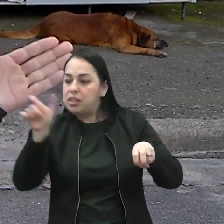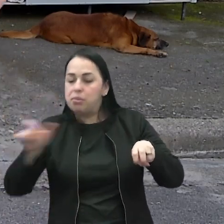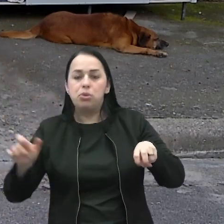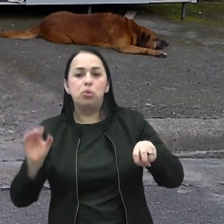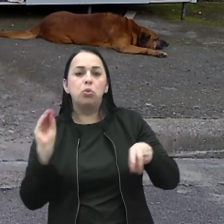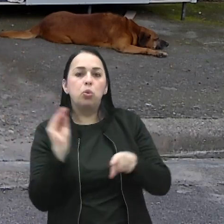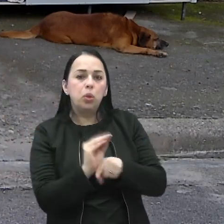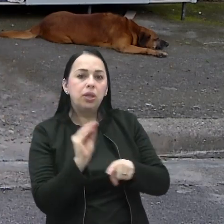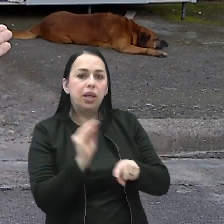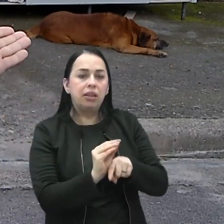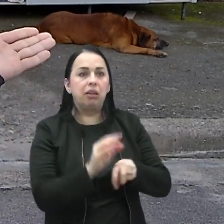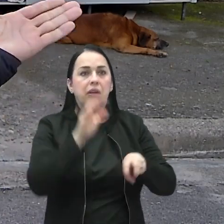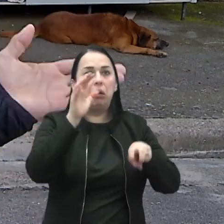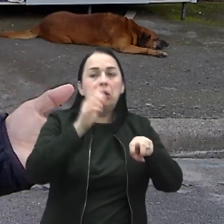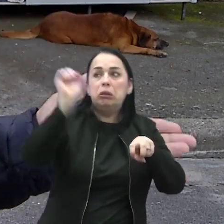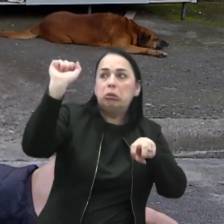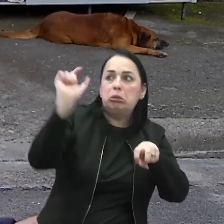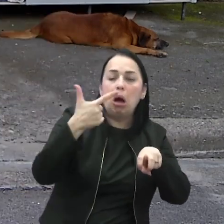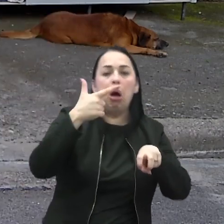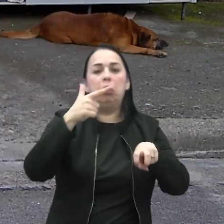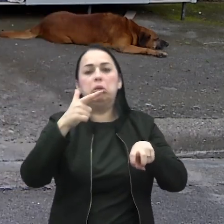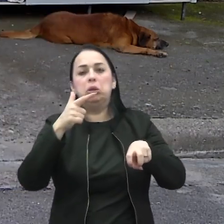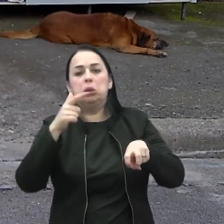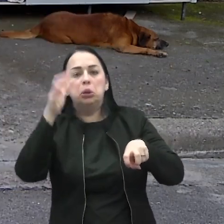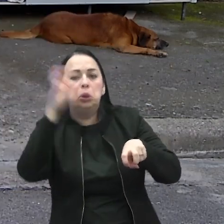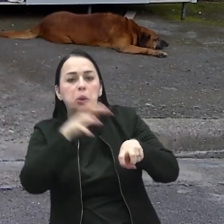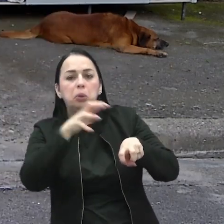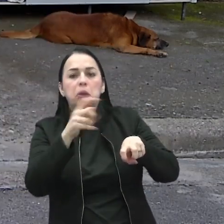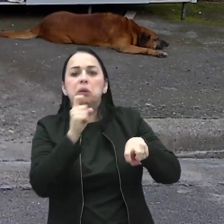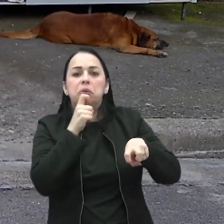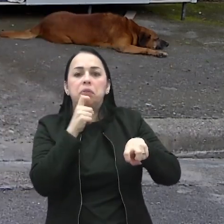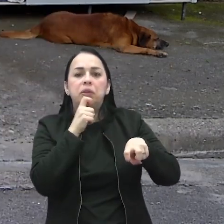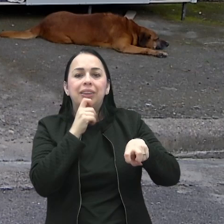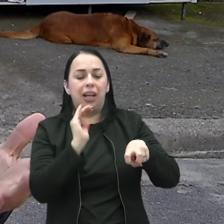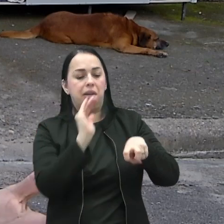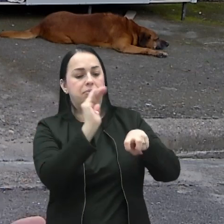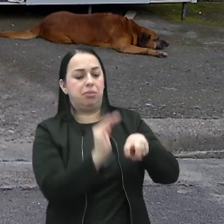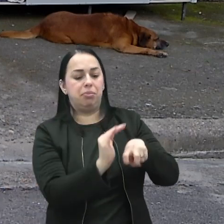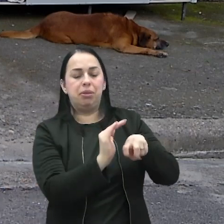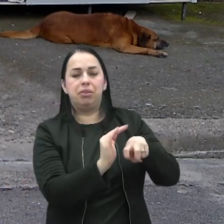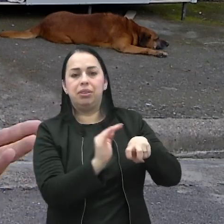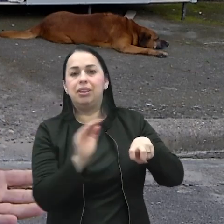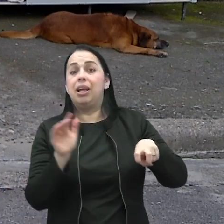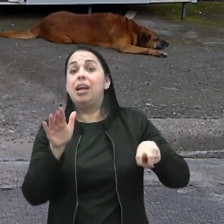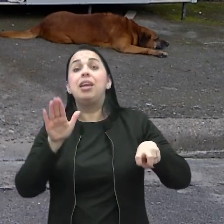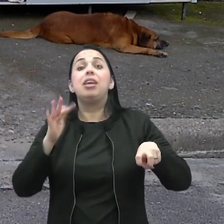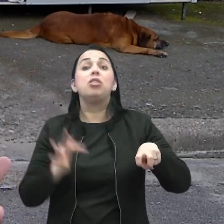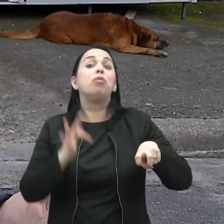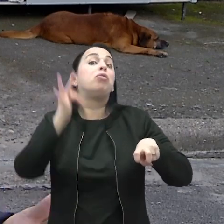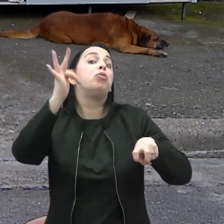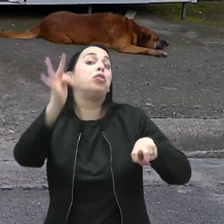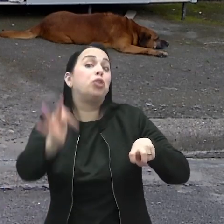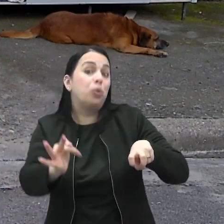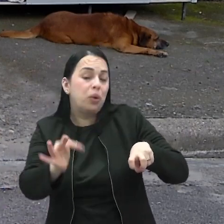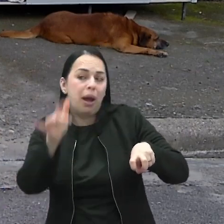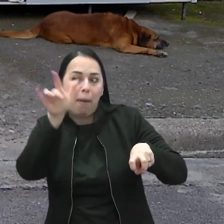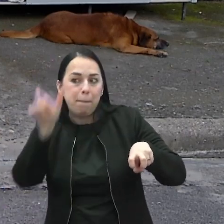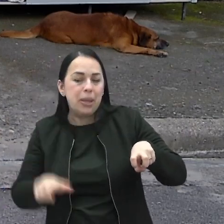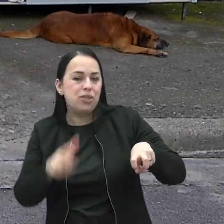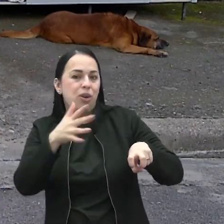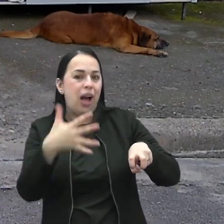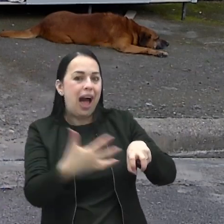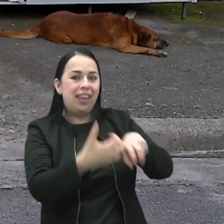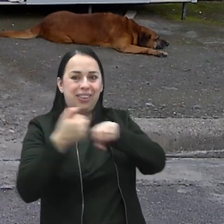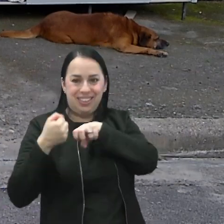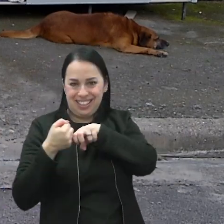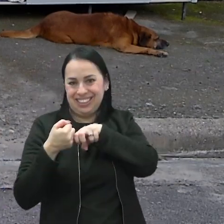que ficar ao relento, sol, chuva e frio. Então, e depois, quem sabe, com o tempo, uma casinha, alguém acaba vindo e adotando. Esse